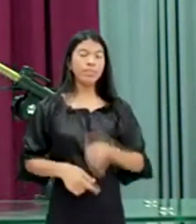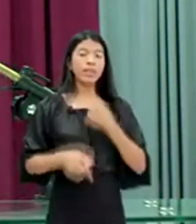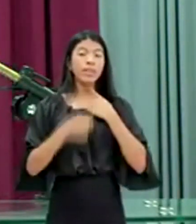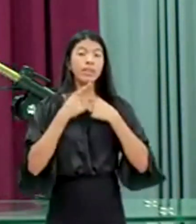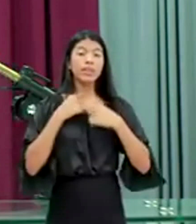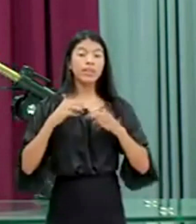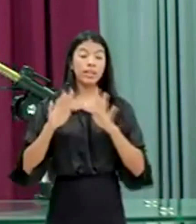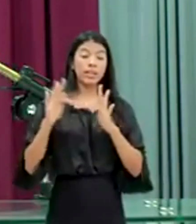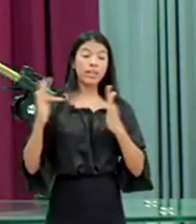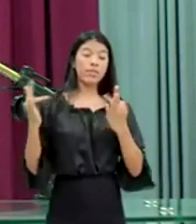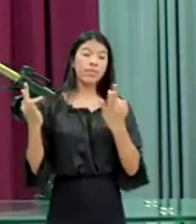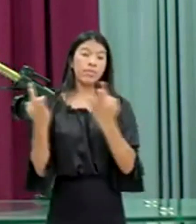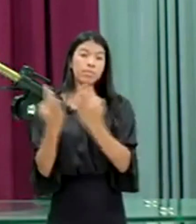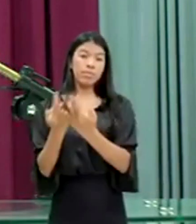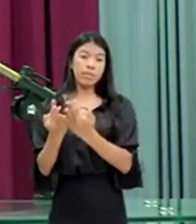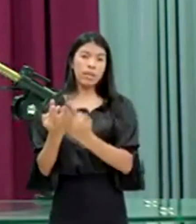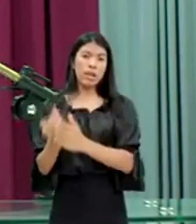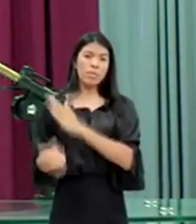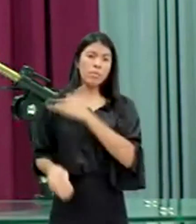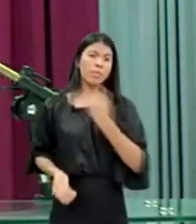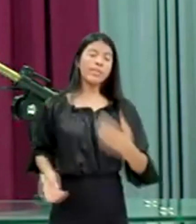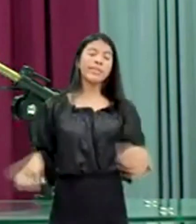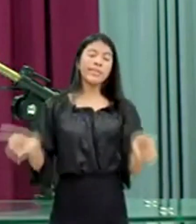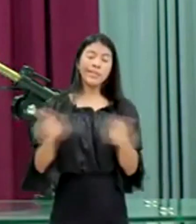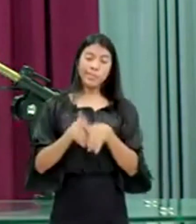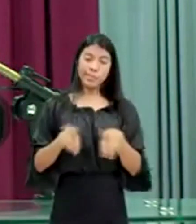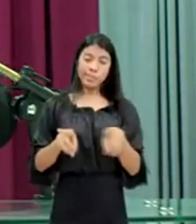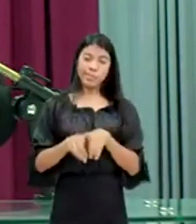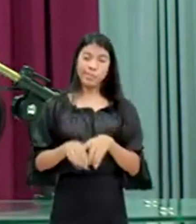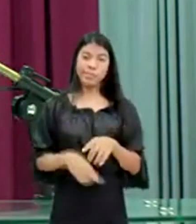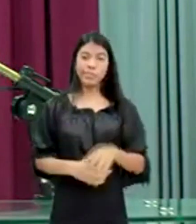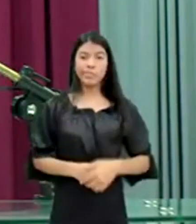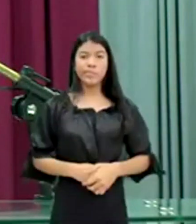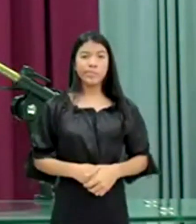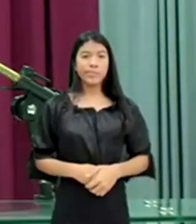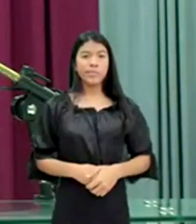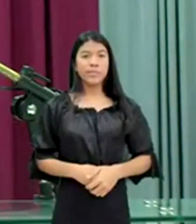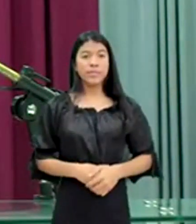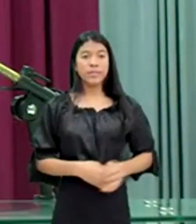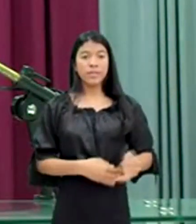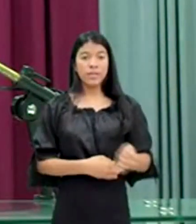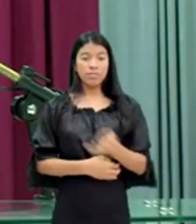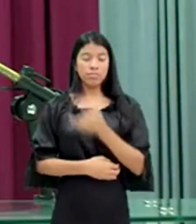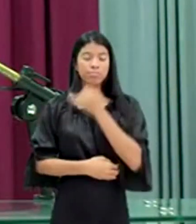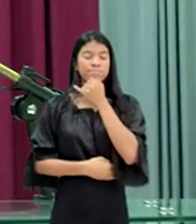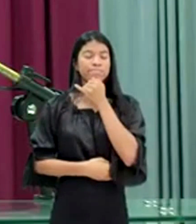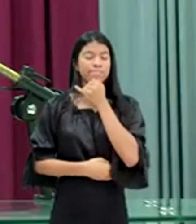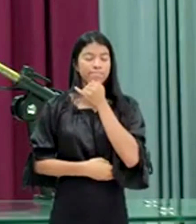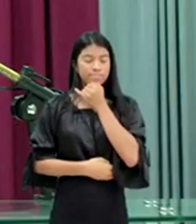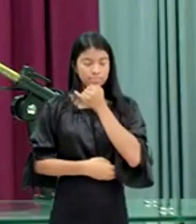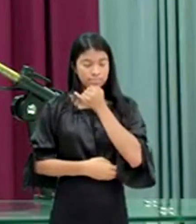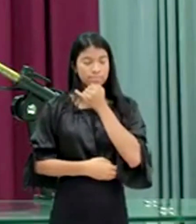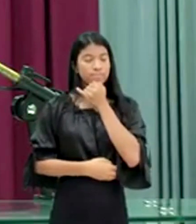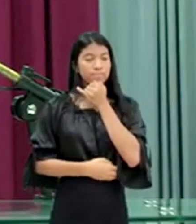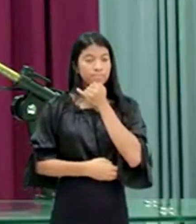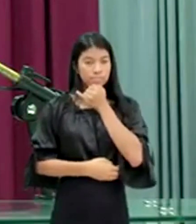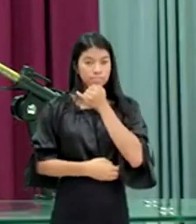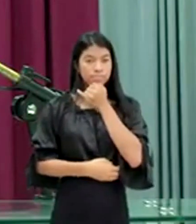tivessem morrido também, eles lamentavam, não é?